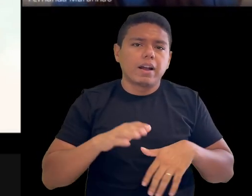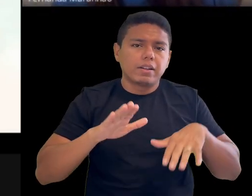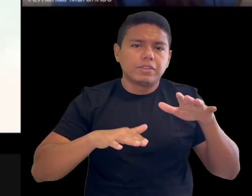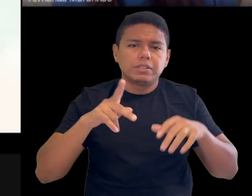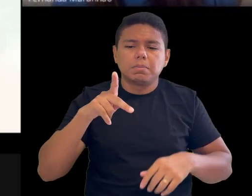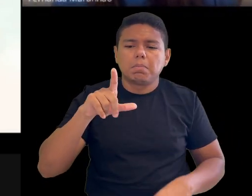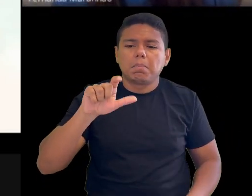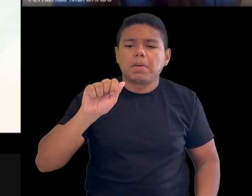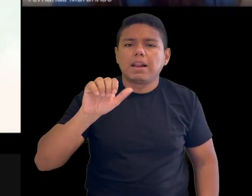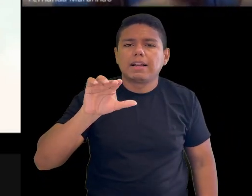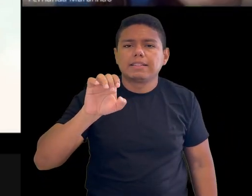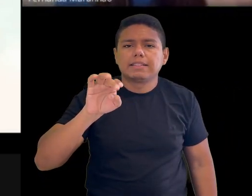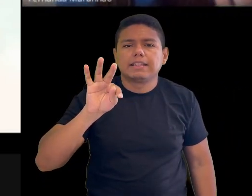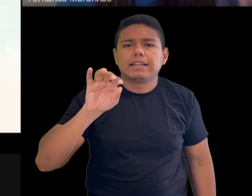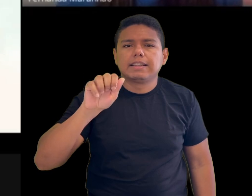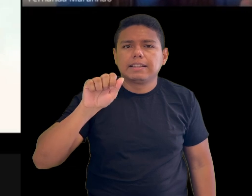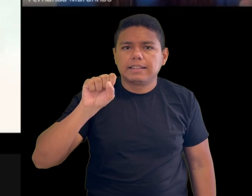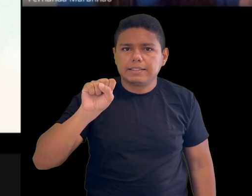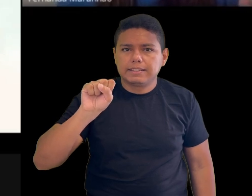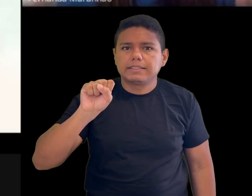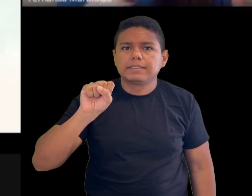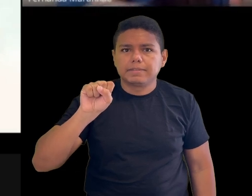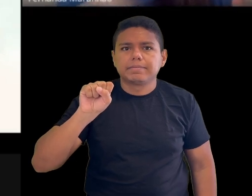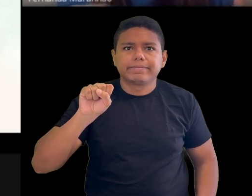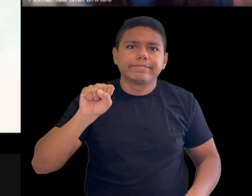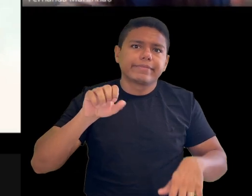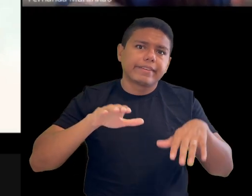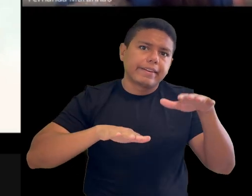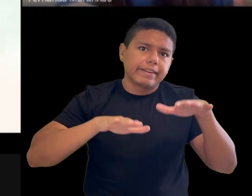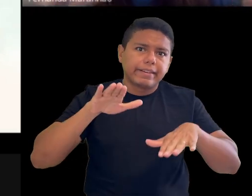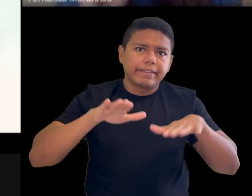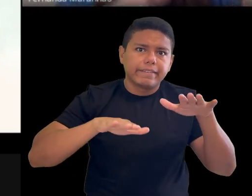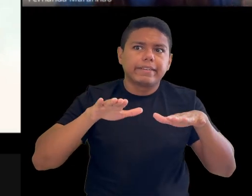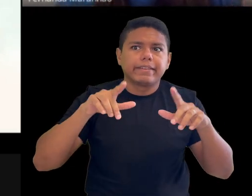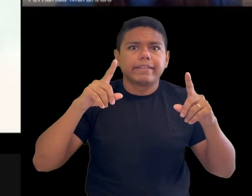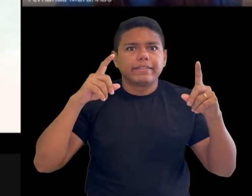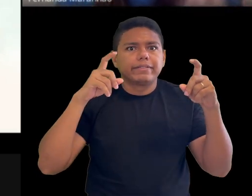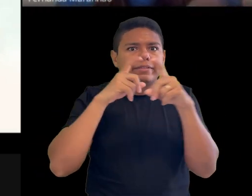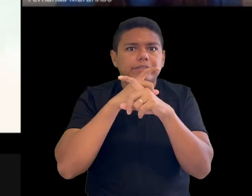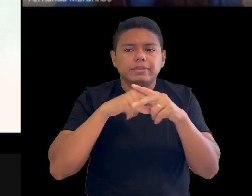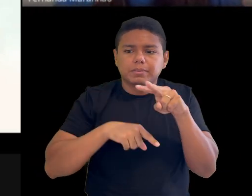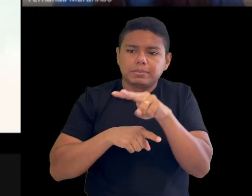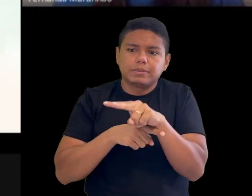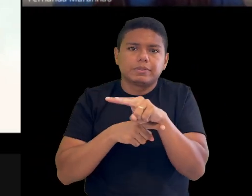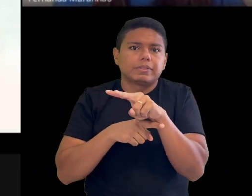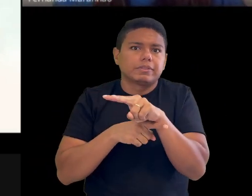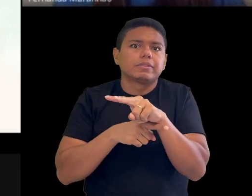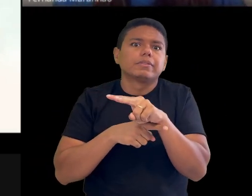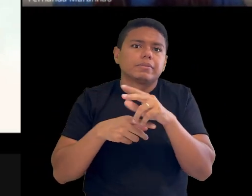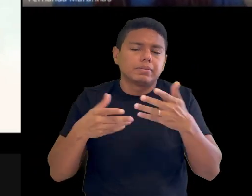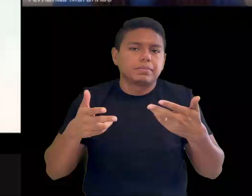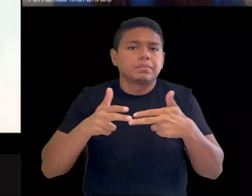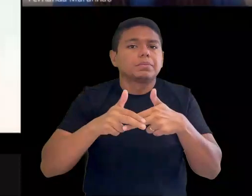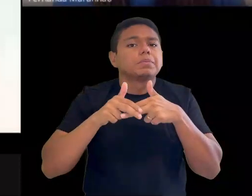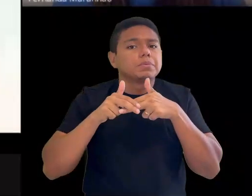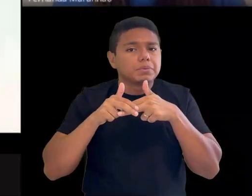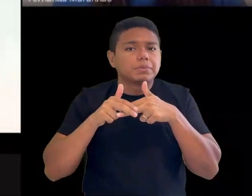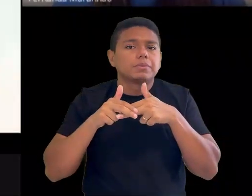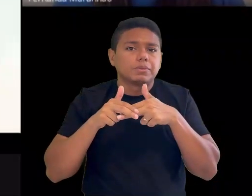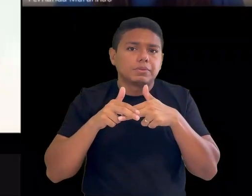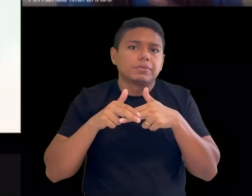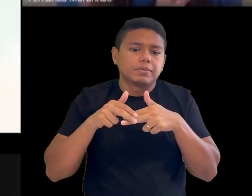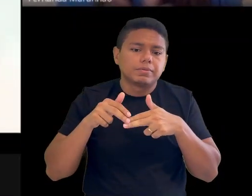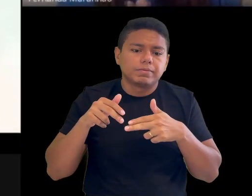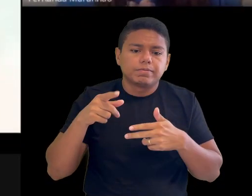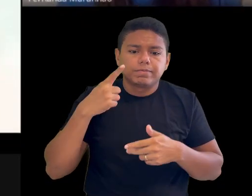de um lado da parede uterina, o outro lobo do outro, e a inserção desses vasos acontece justamente ali acima do orifício cervical interno.